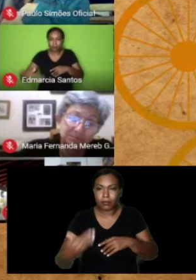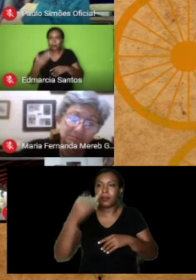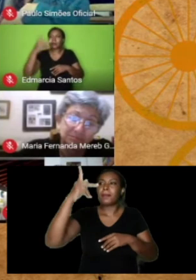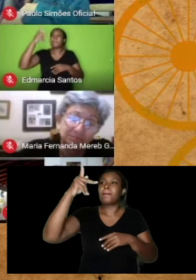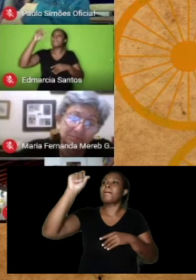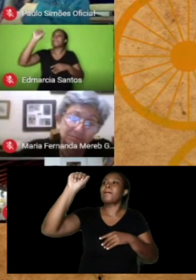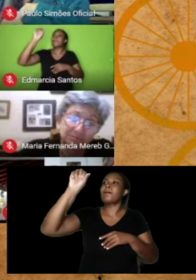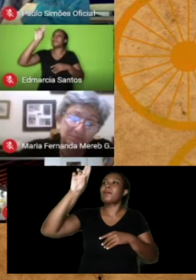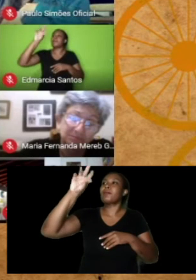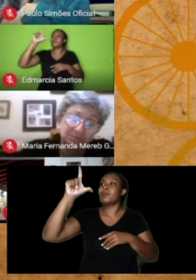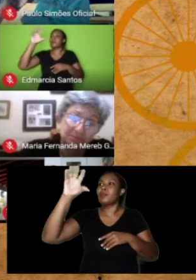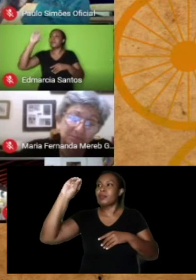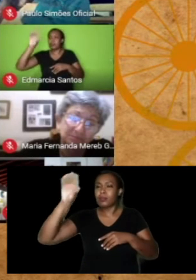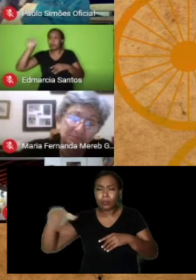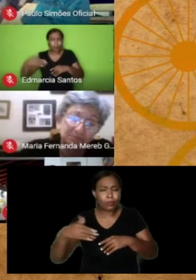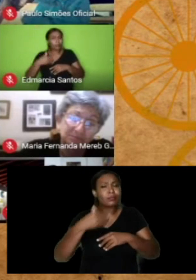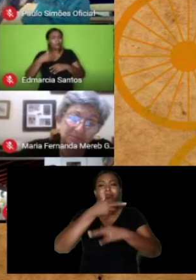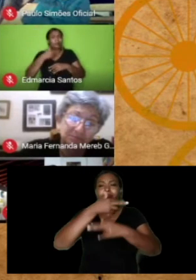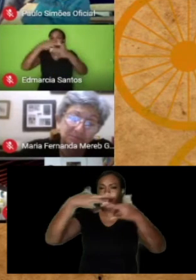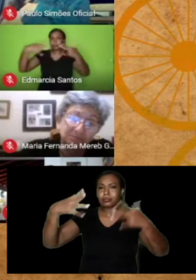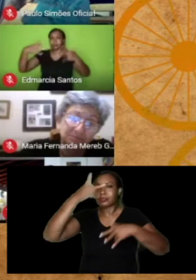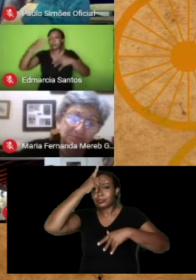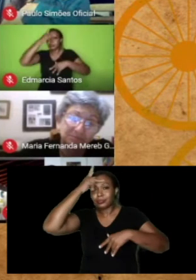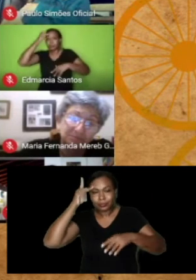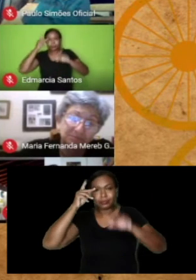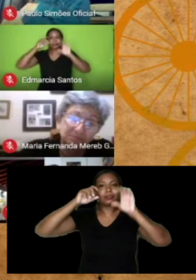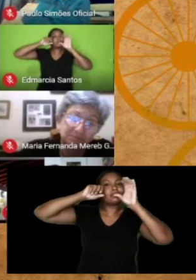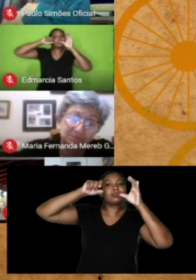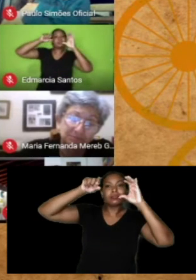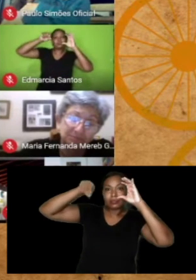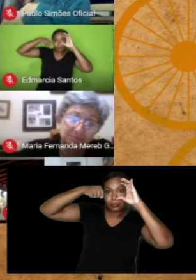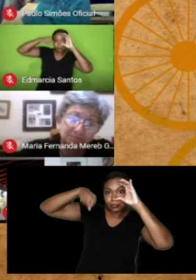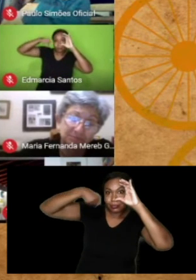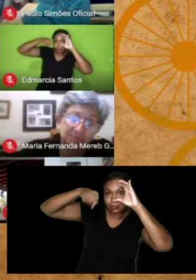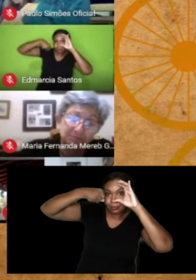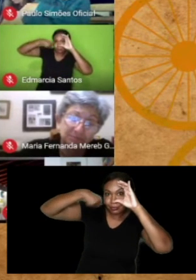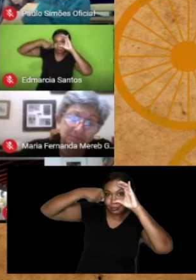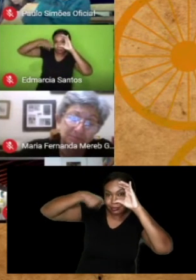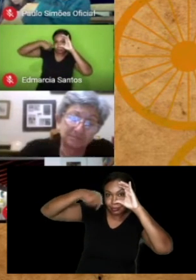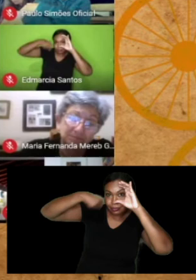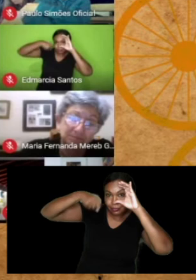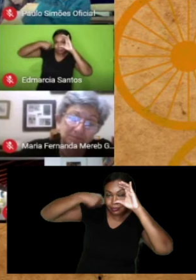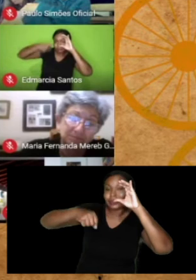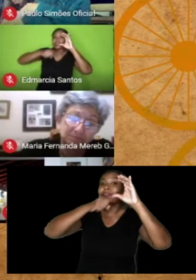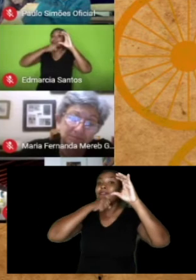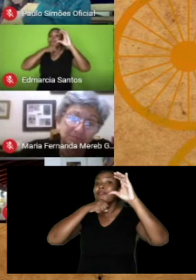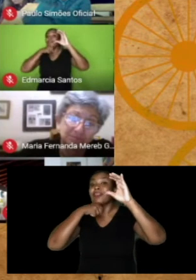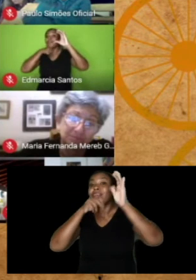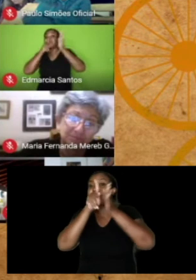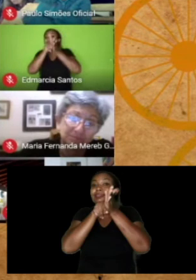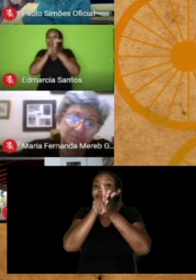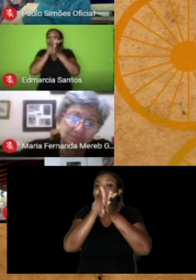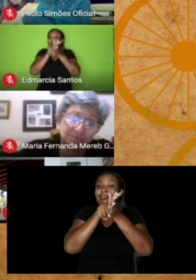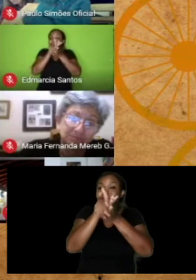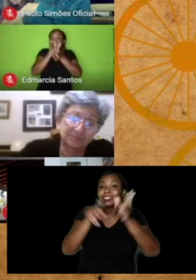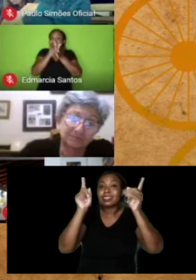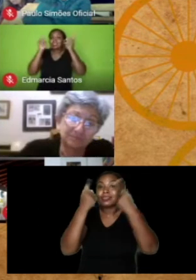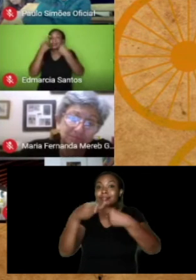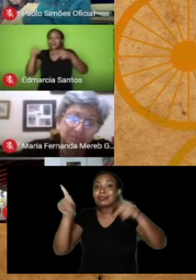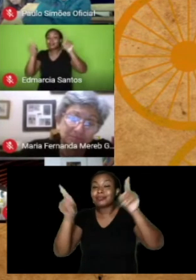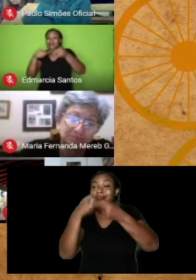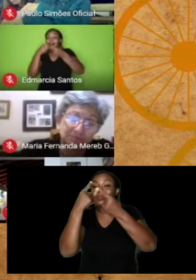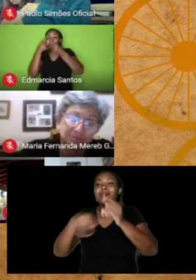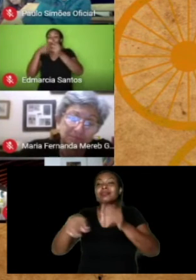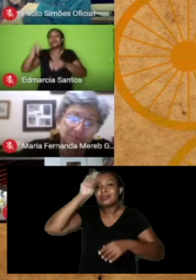Simões. Também foi produzido curta-metragem Enquanto Estiver de Trem, onde pessoas que tiveram trem em sua história de